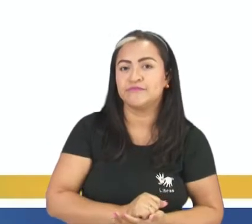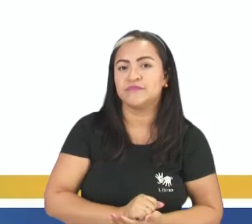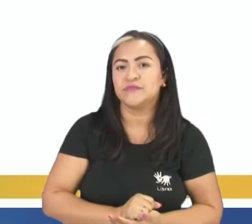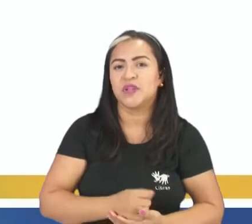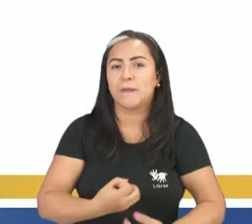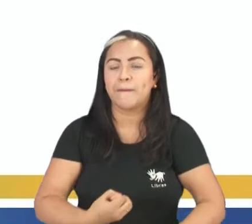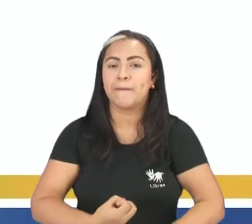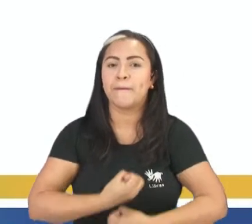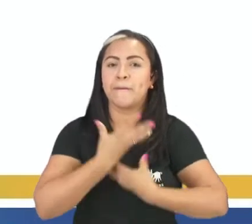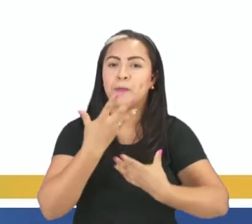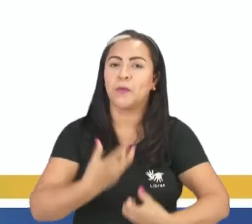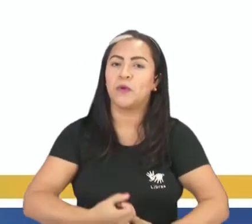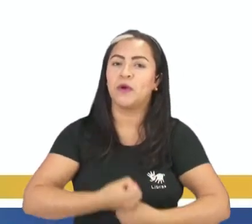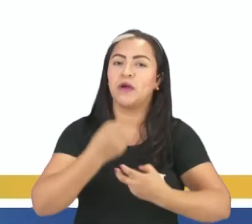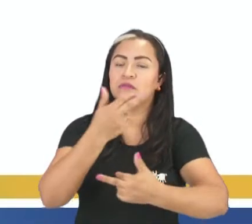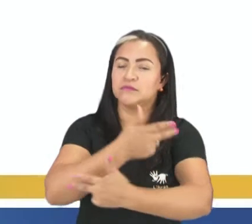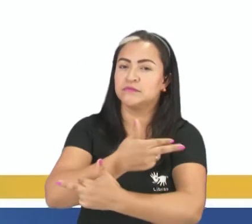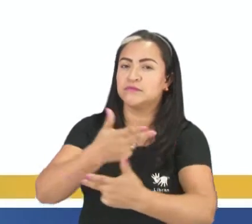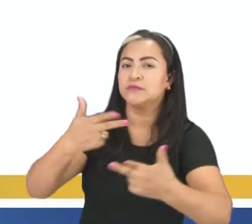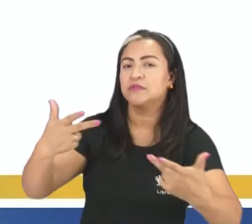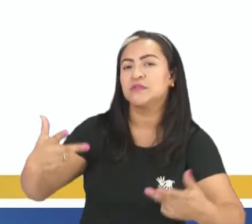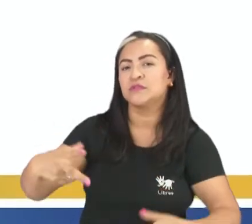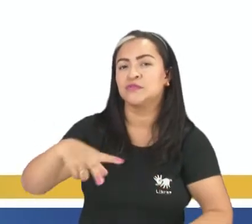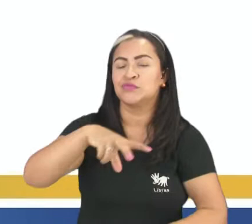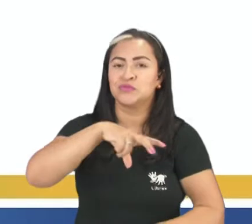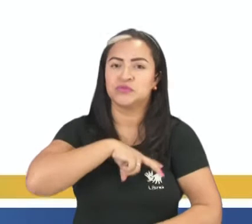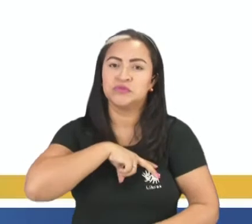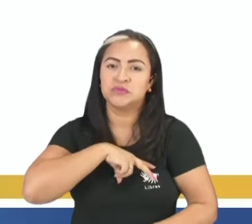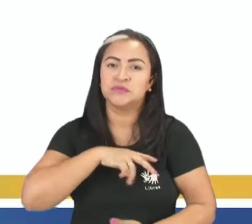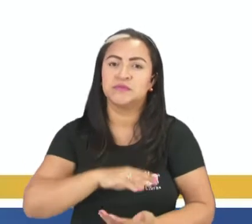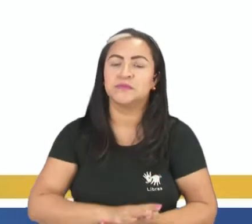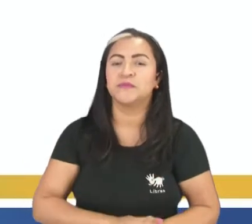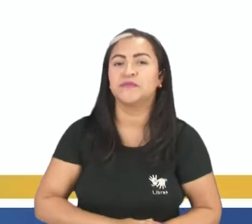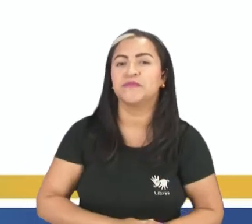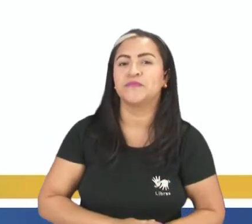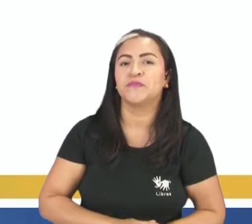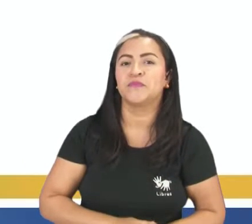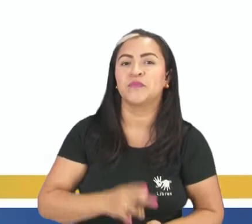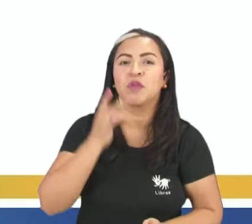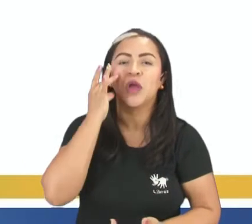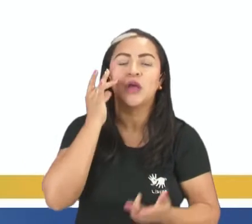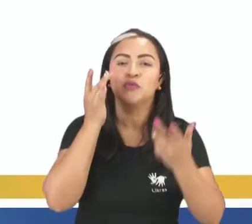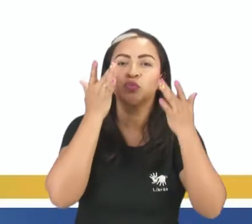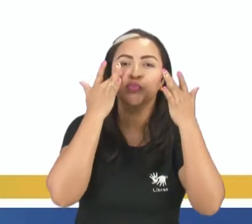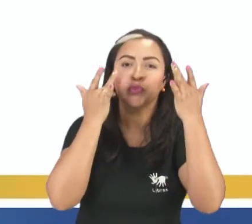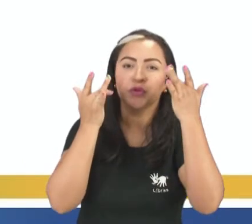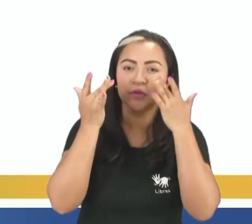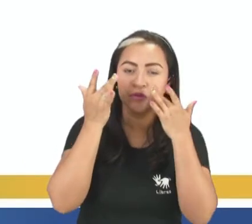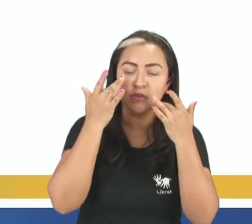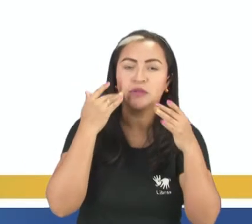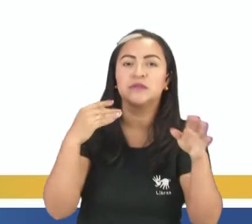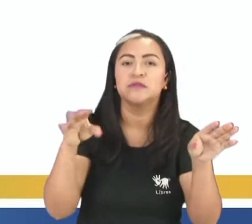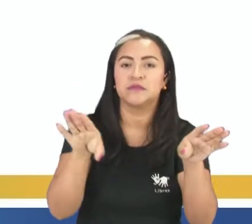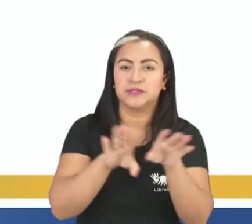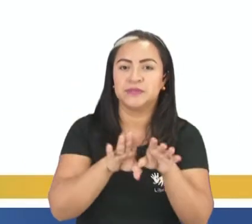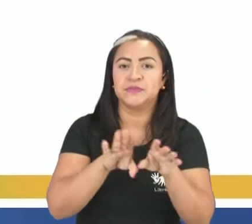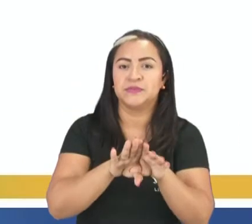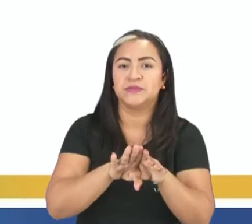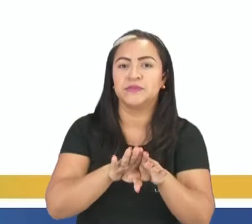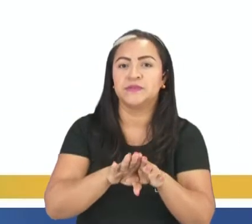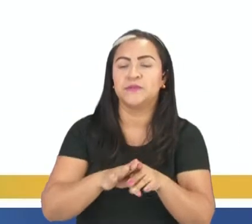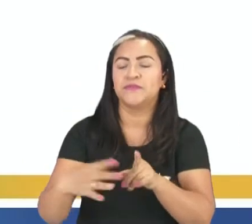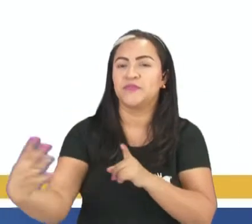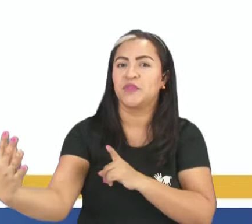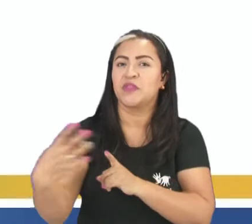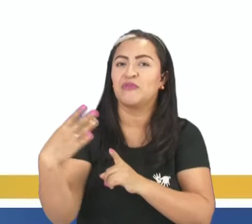que abrange ali o gênero épico, os Lusíadas, lírico e dramático, com as peças teatrais. Influência de